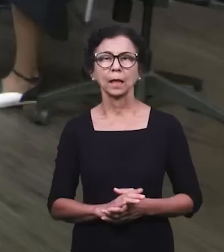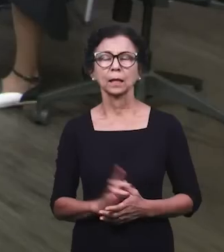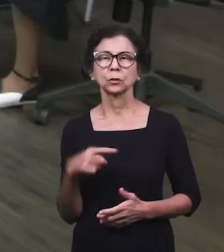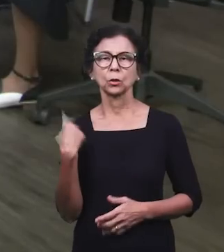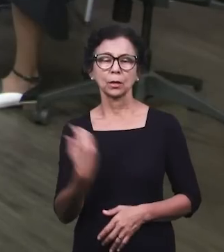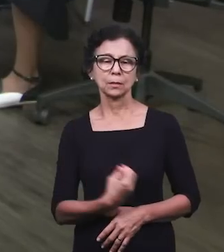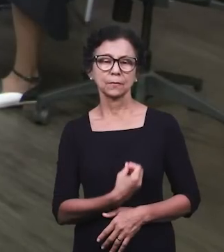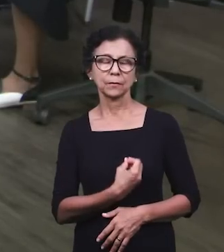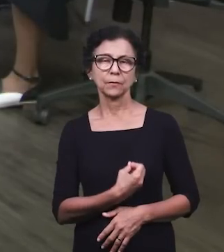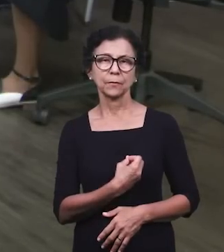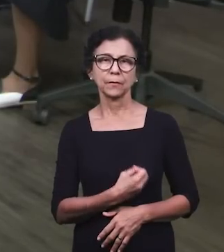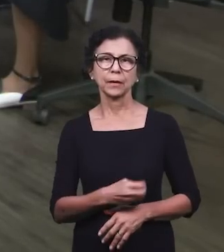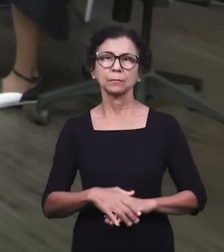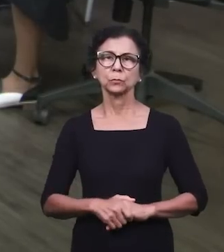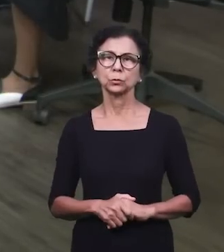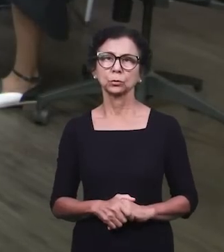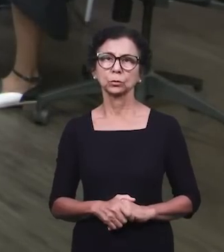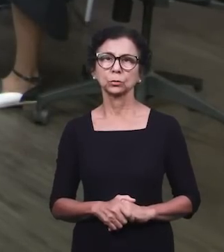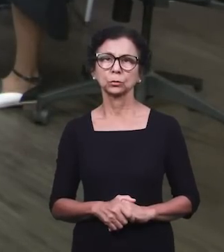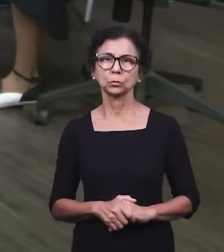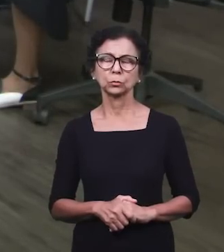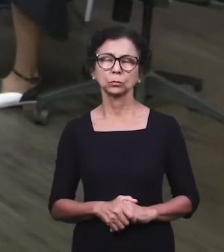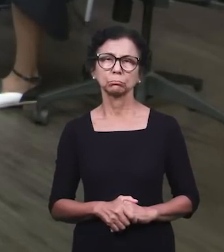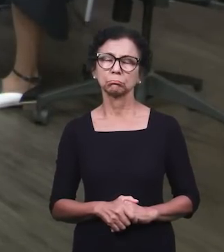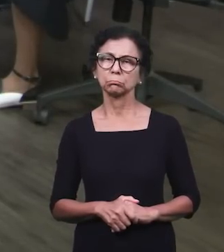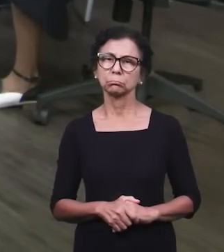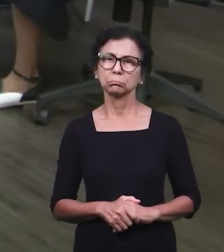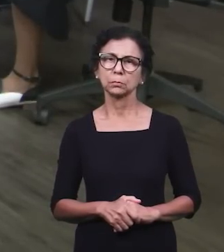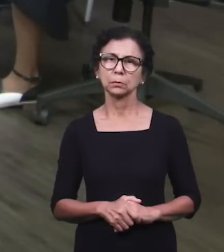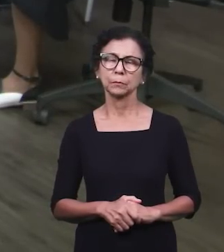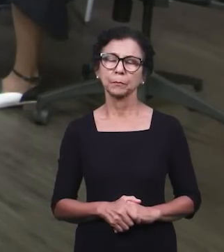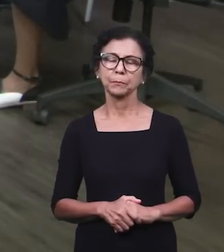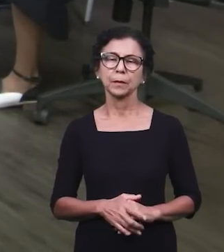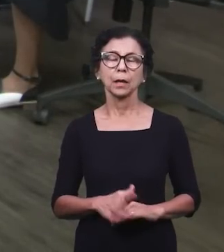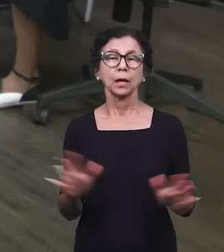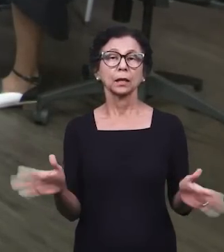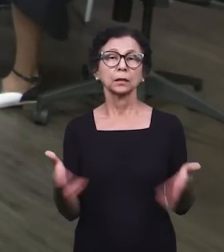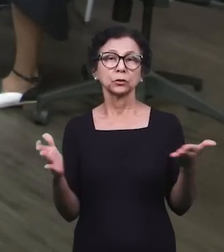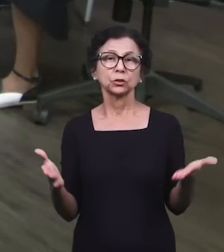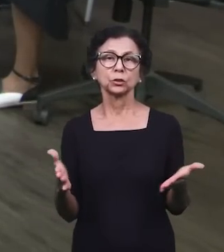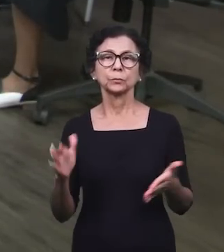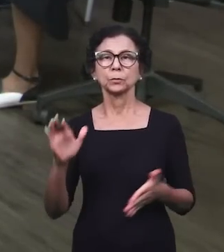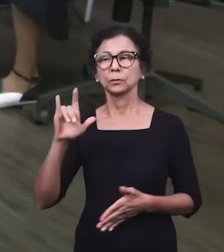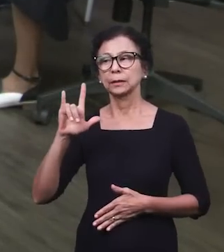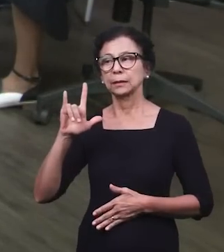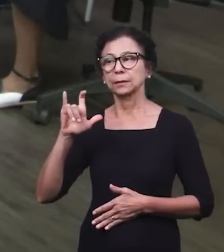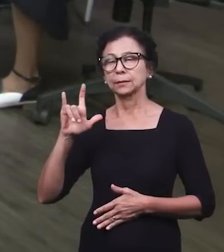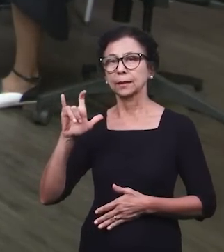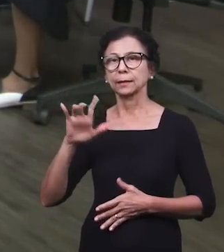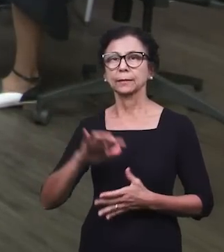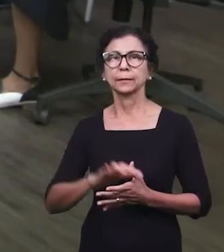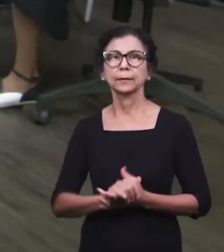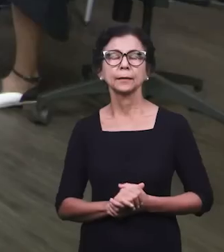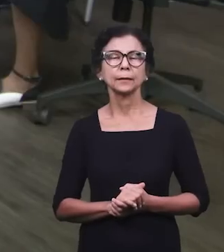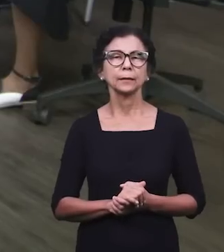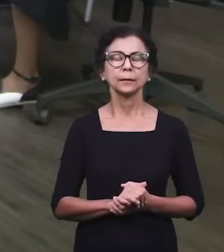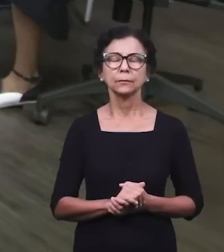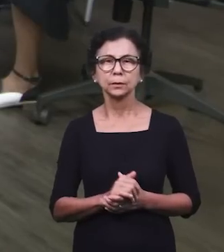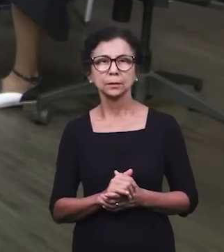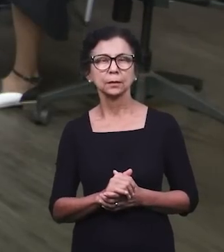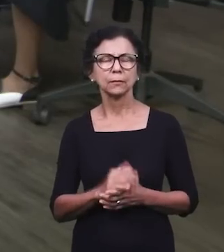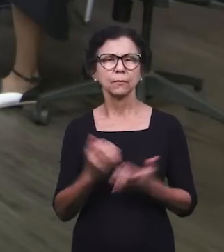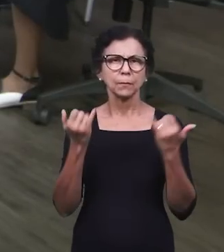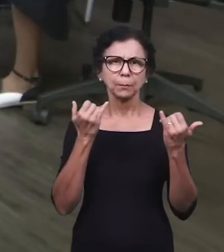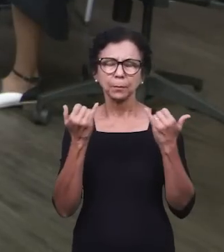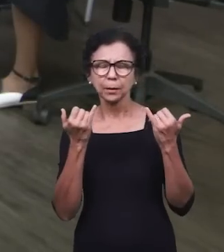muito superestimulado. Então, você abre, por exemplo, uma página no Instagram, você assiste qualquer coisa na TV, você vai ver